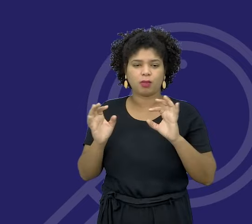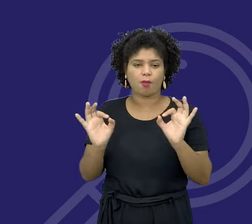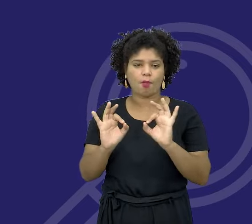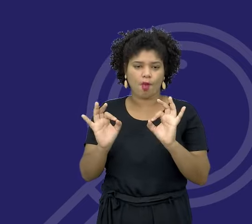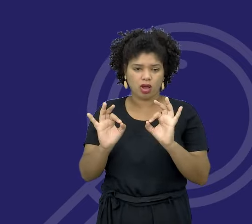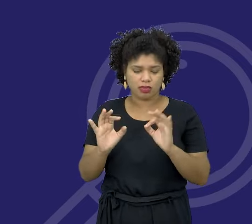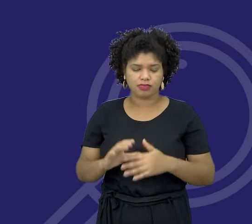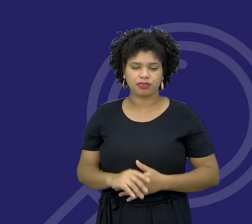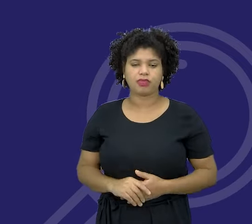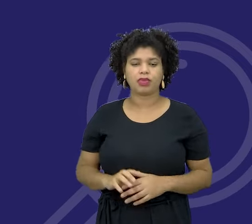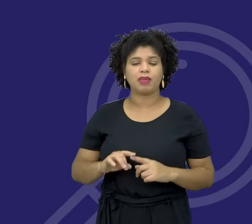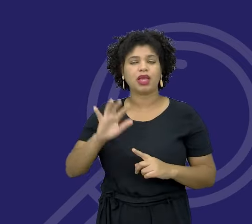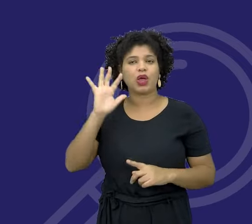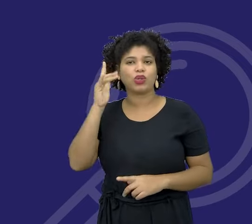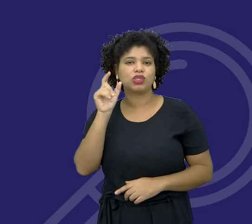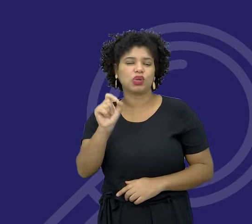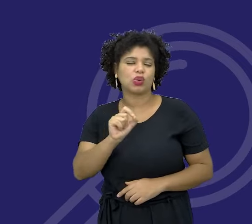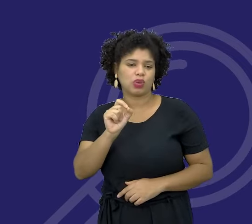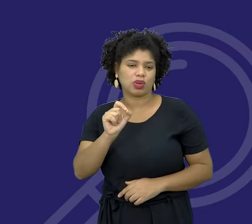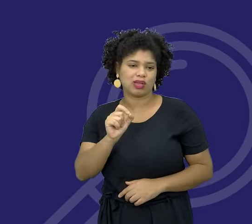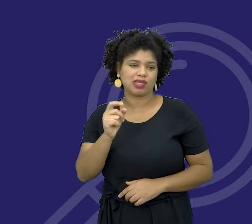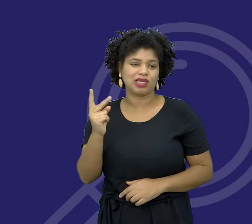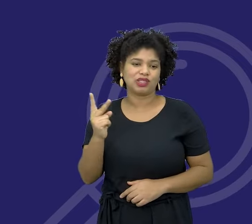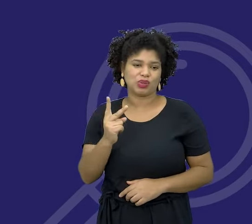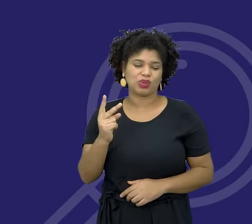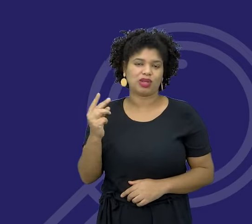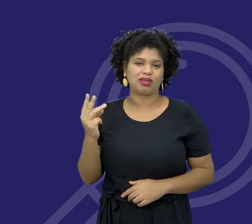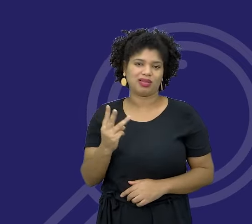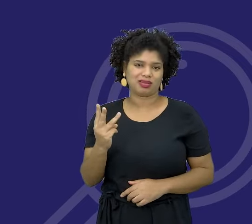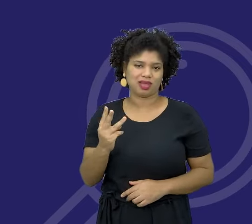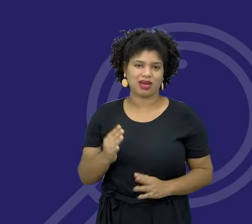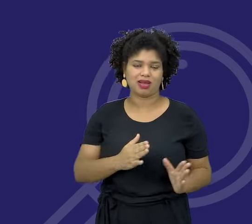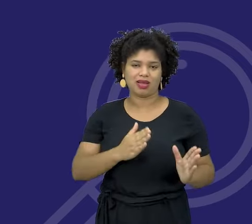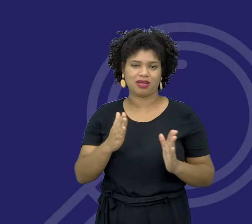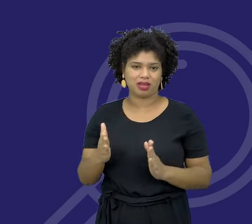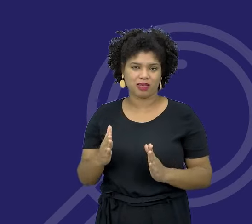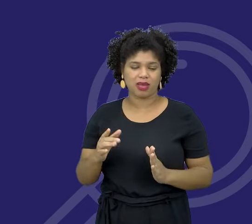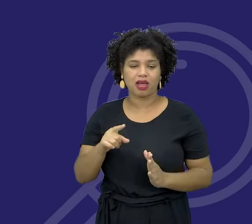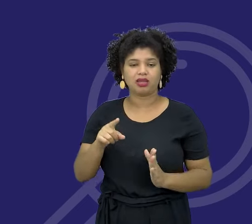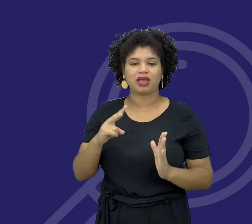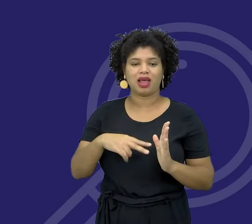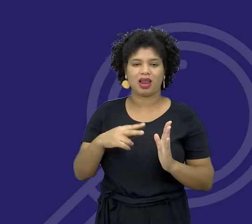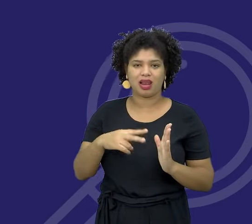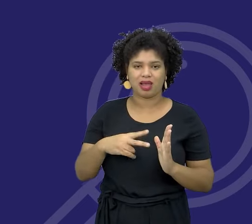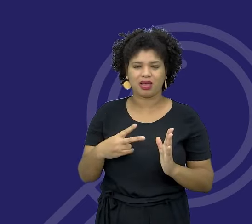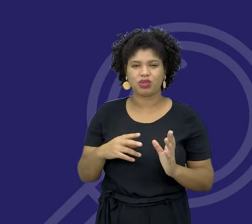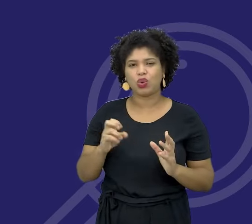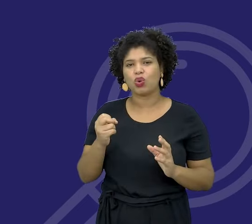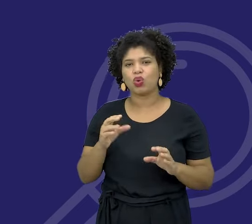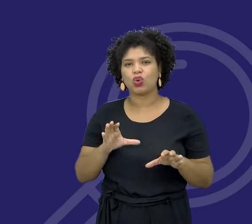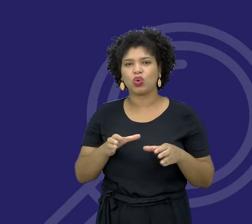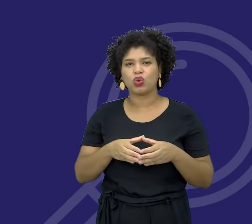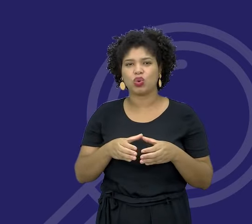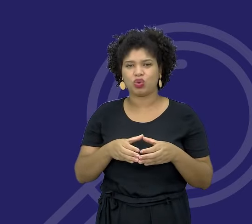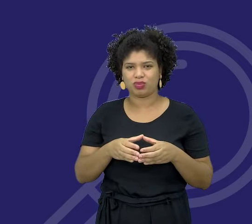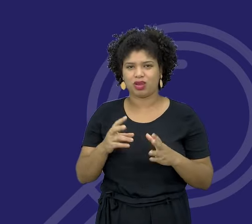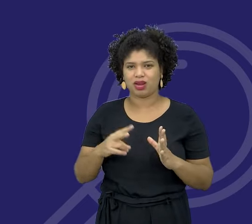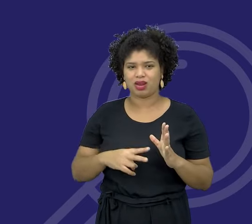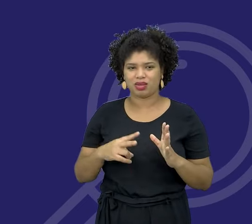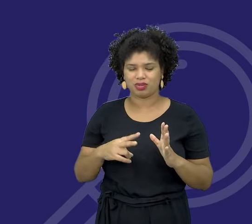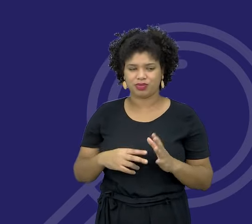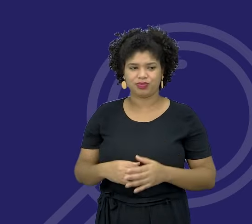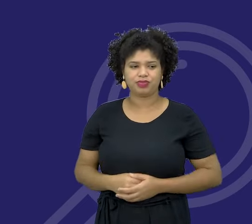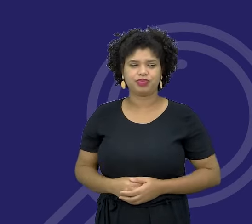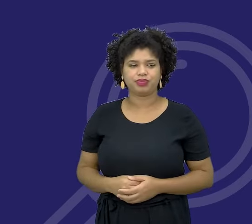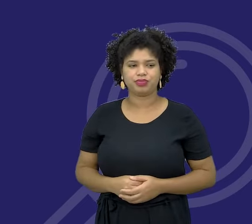então, o que aconteceu? Na segunda e terceira etapa, eles leram sozinhos e leram coletivamente, perdão,